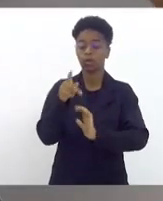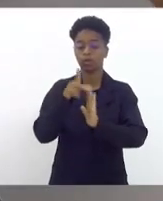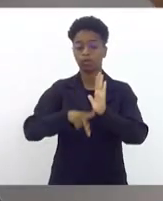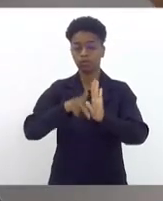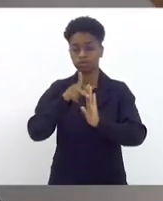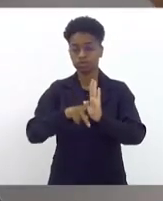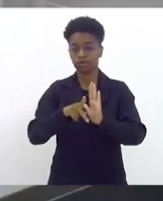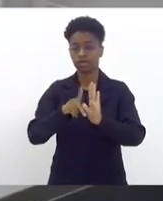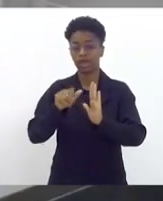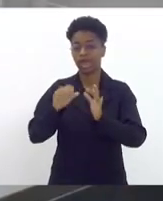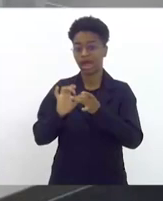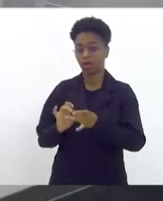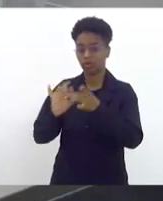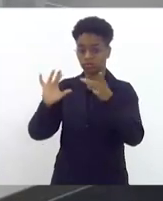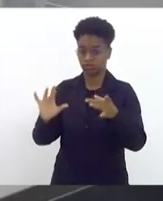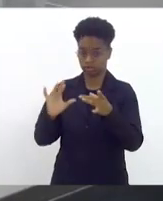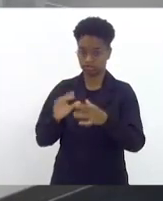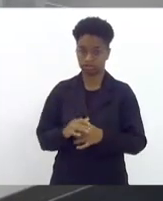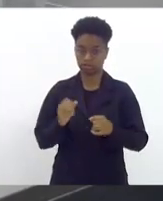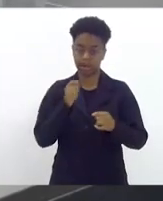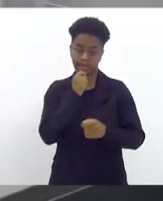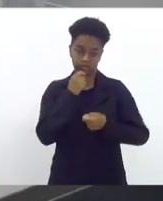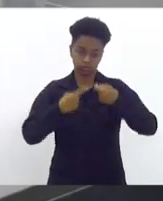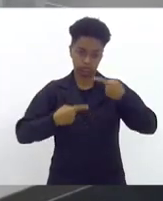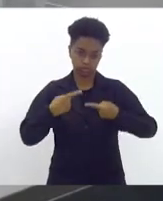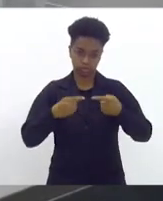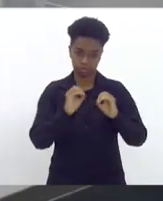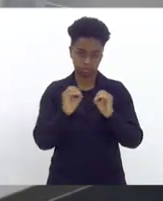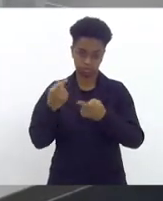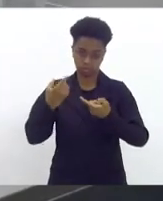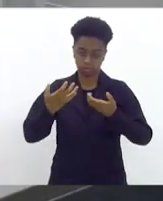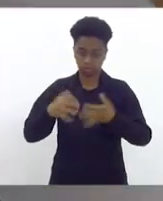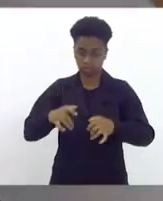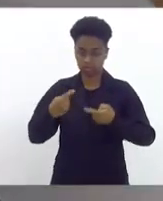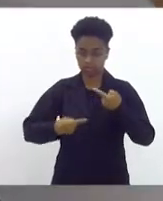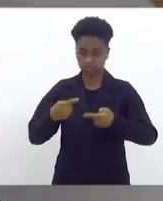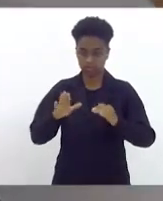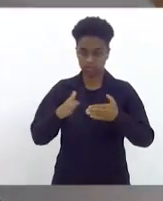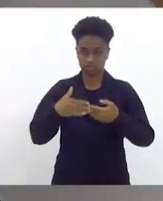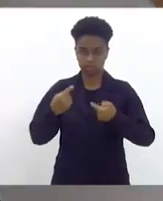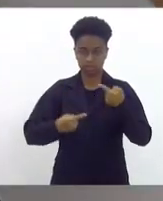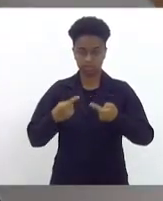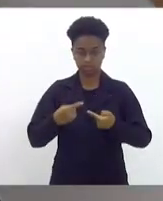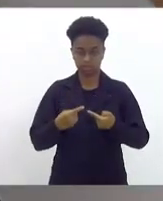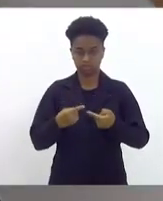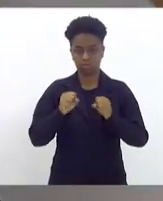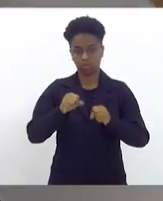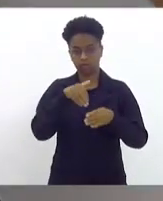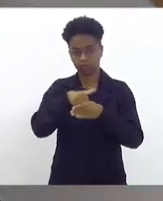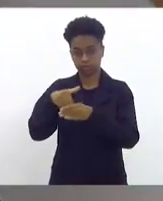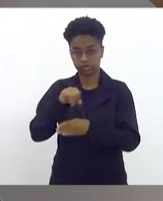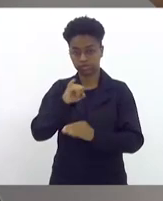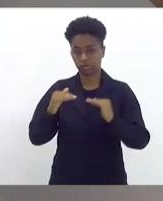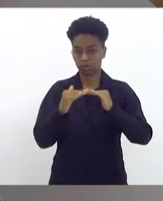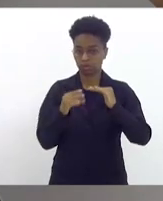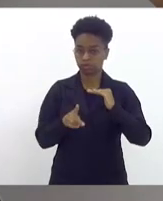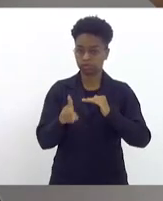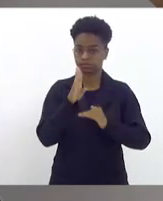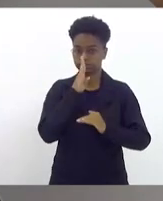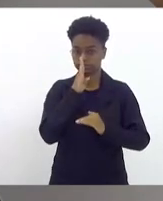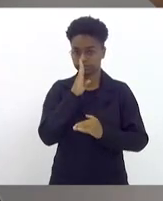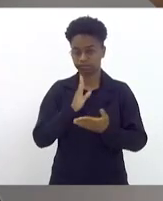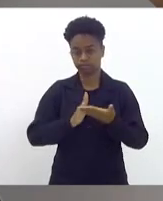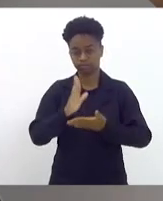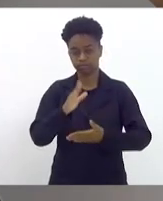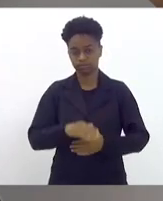em autorizativo ainda discussão não havendo Quem Queira discutir a discussão em votação senhores que a prova permaneça Como